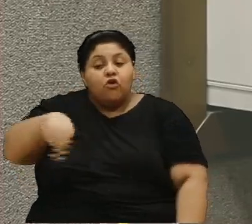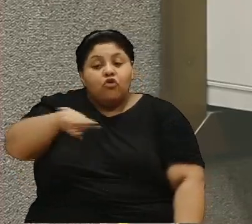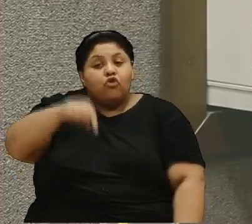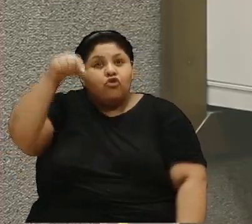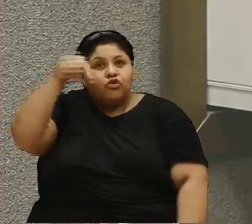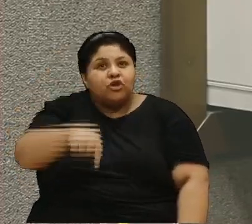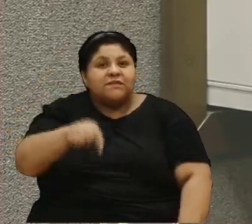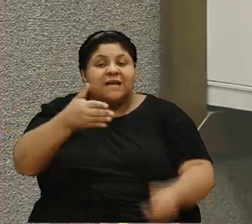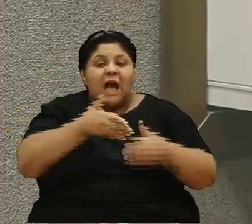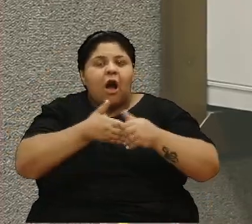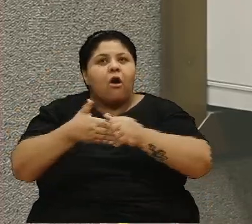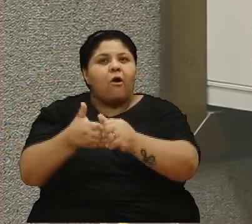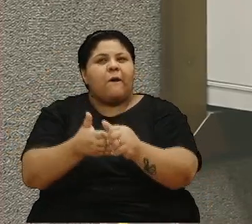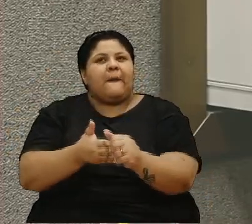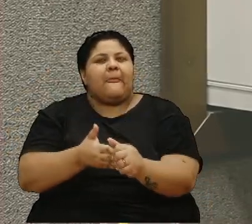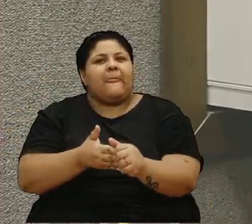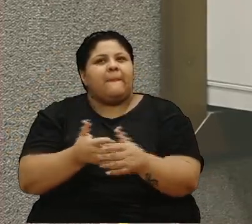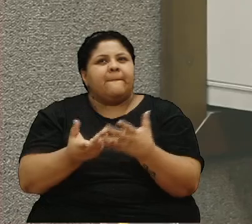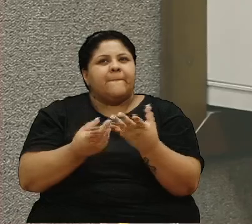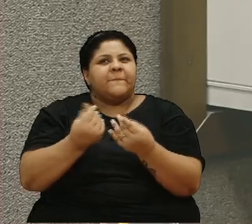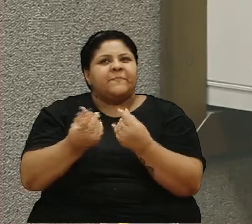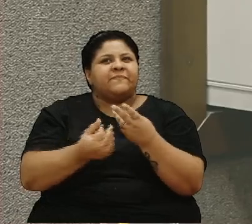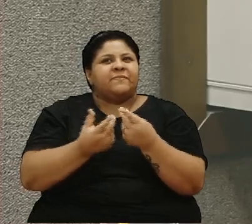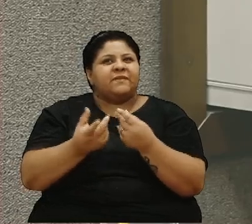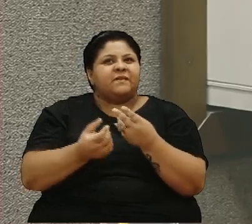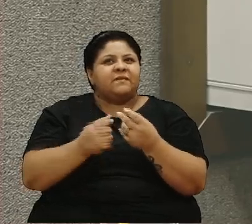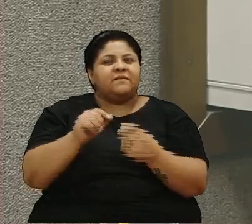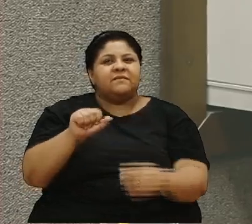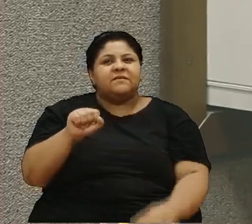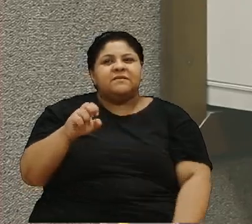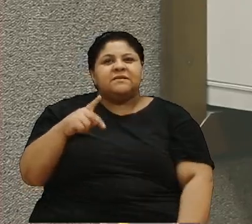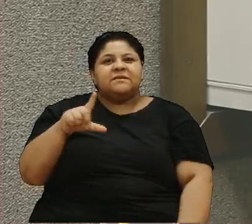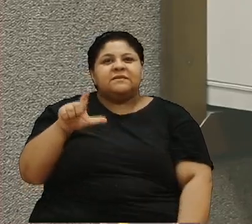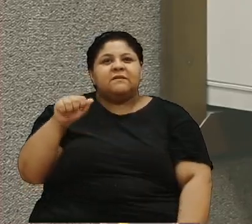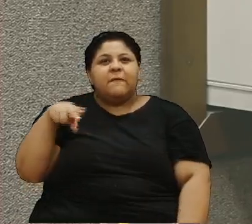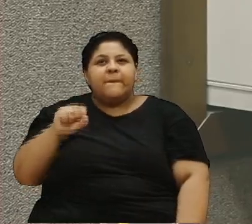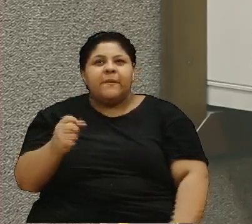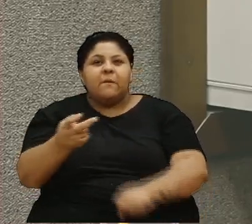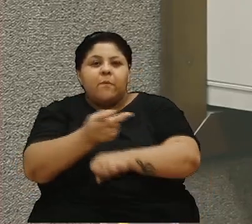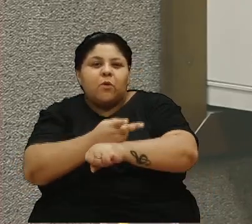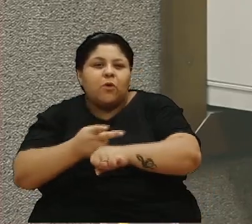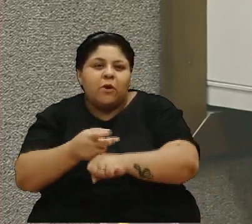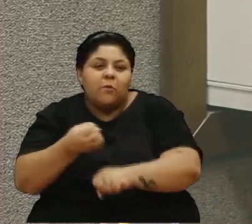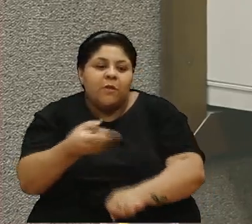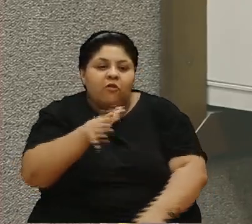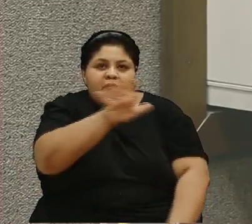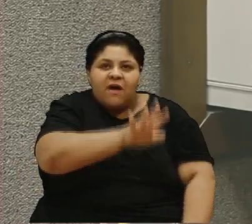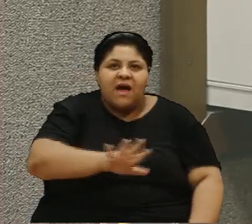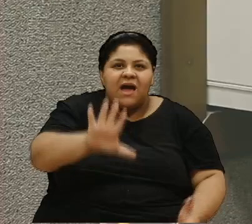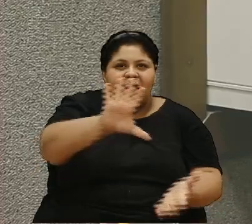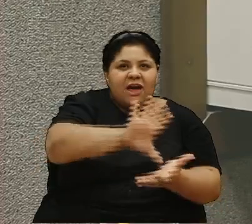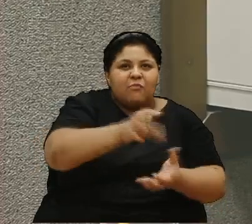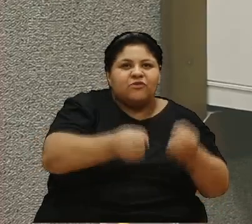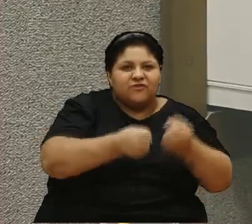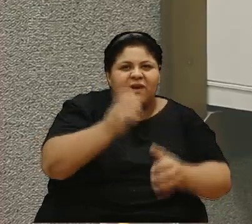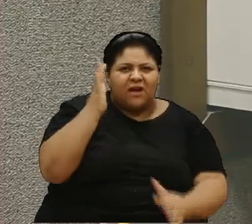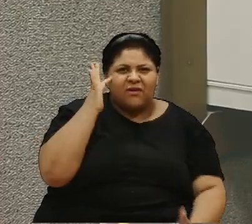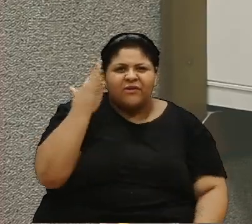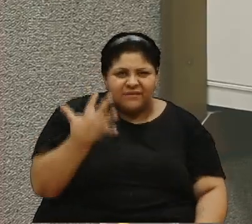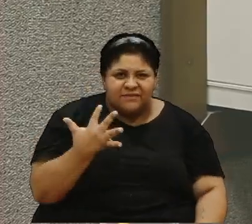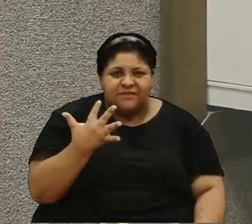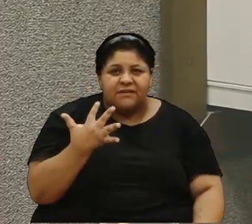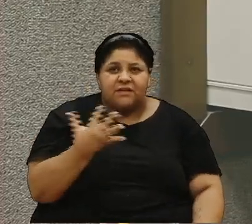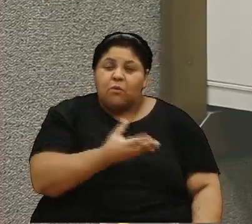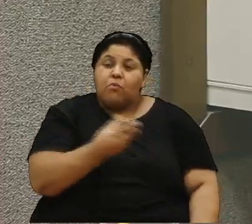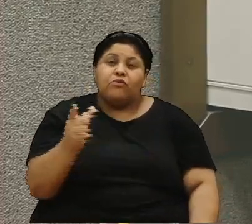aí acompanhando a CEPLAM buscando uma nova área para o centro automotivo. E vai acontecer. E aí muita